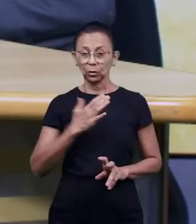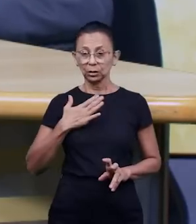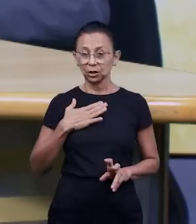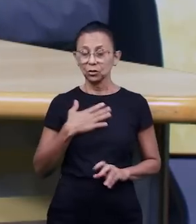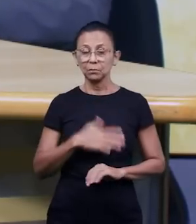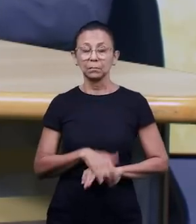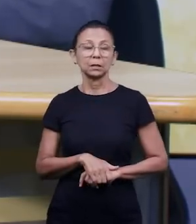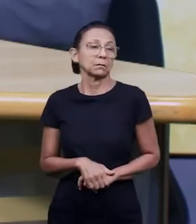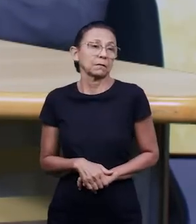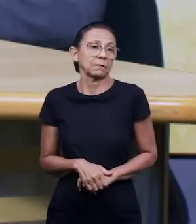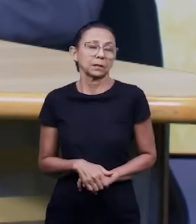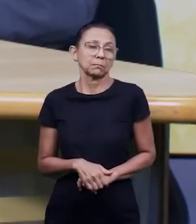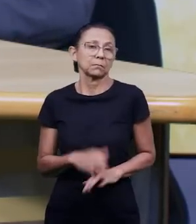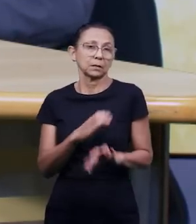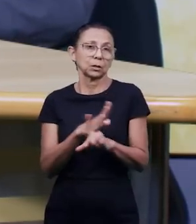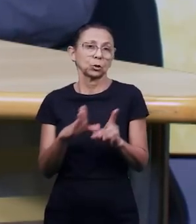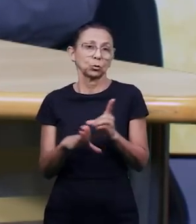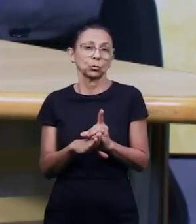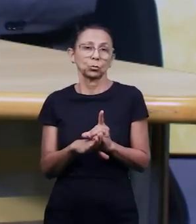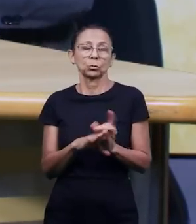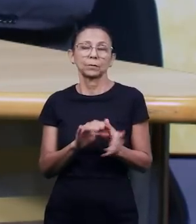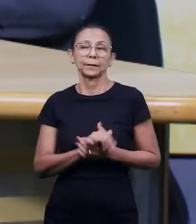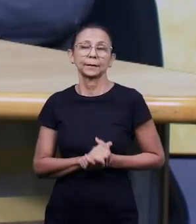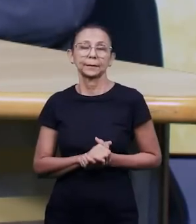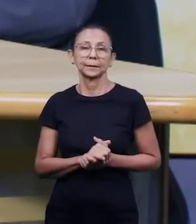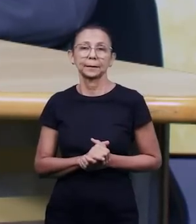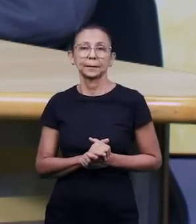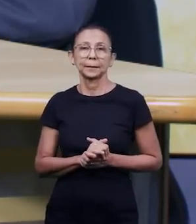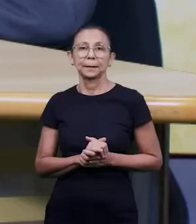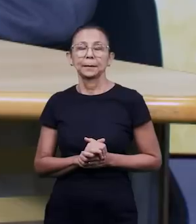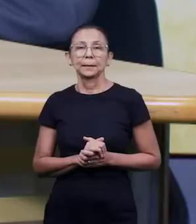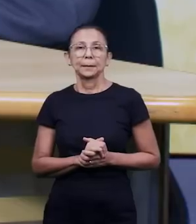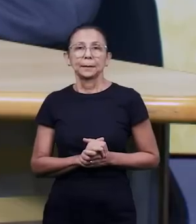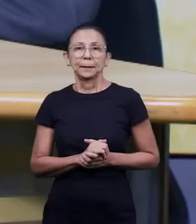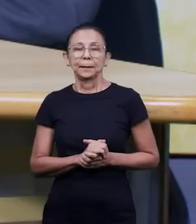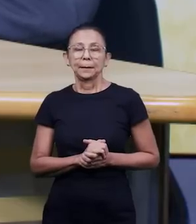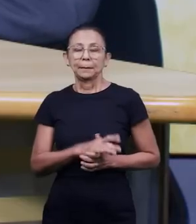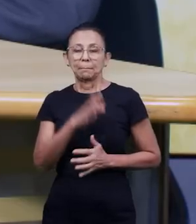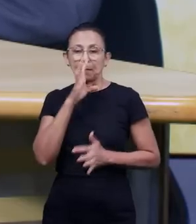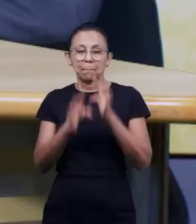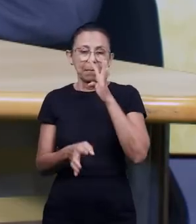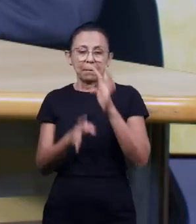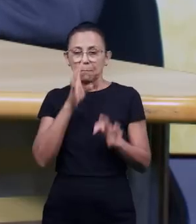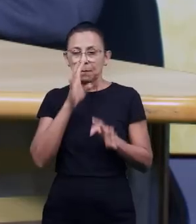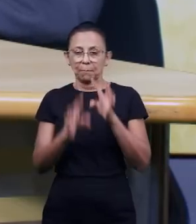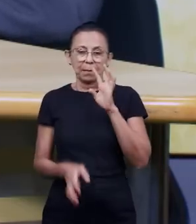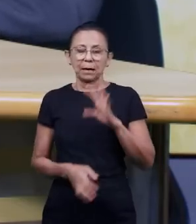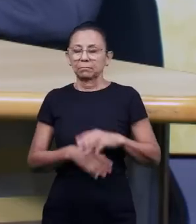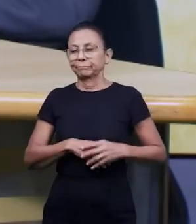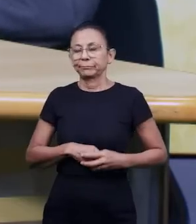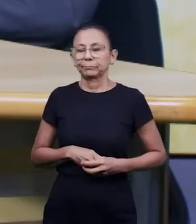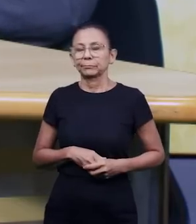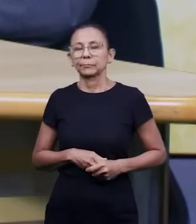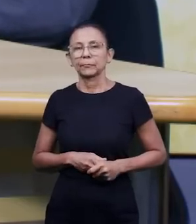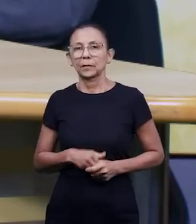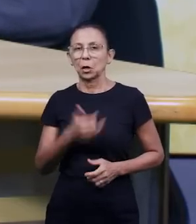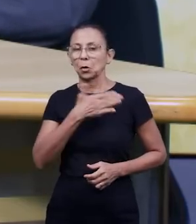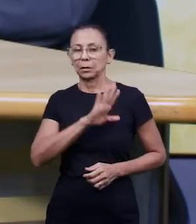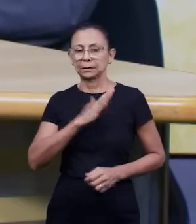tal. Transferência de culpa, o diácono. Por que você está assim? Não, que eu estava no grupo de louvor, a irmã disse que eu estou desafinada,